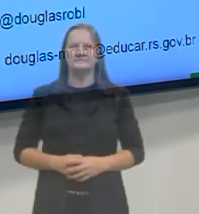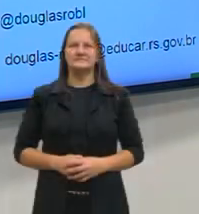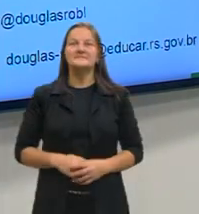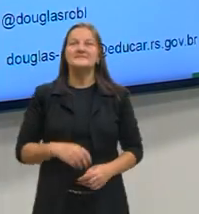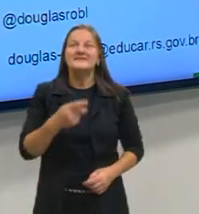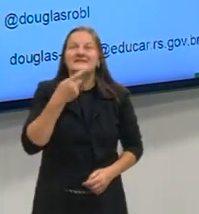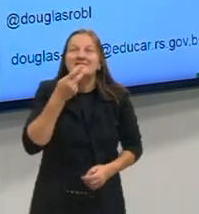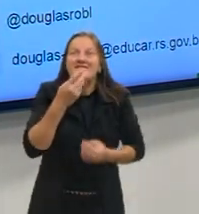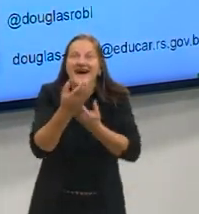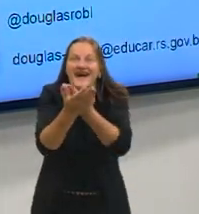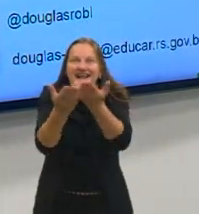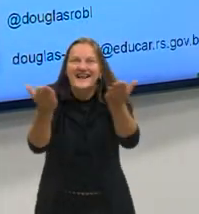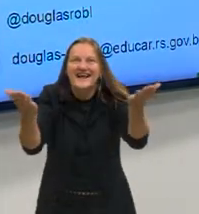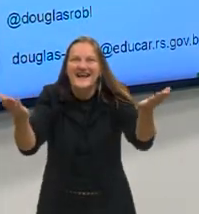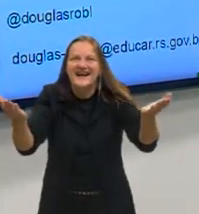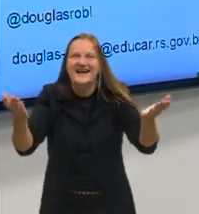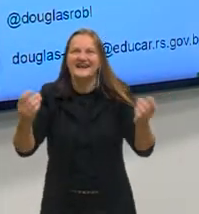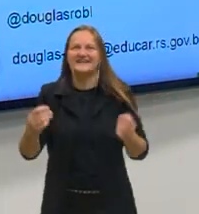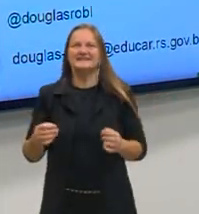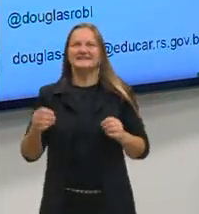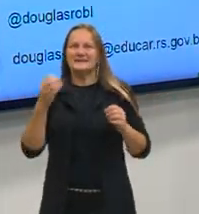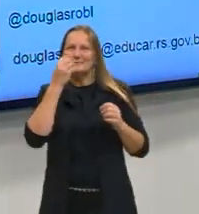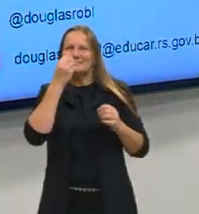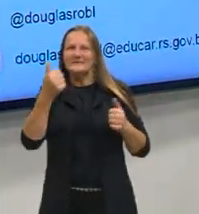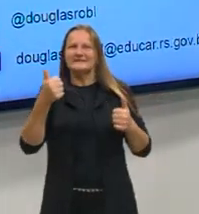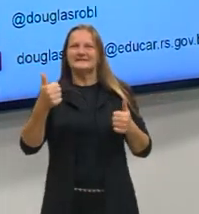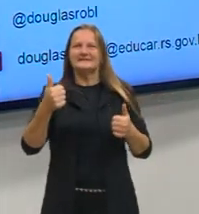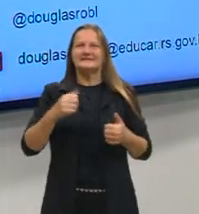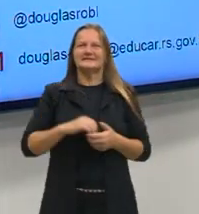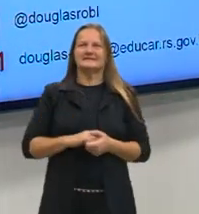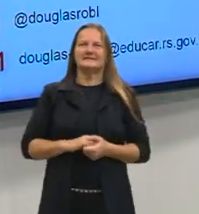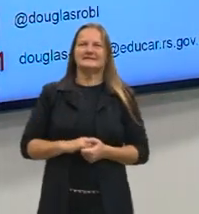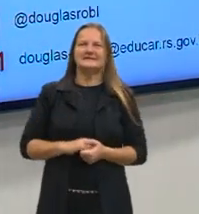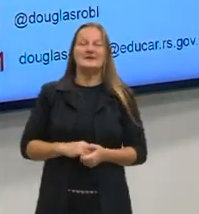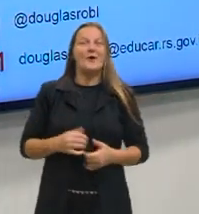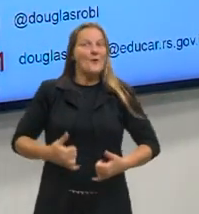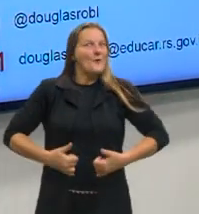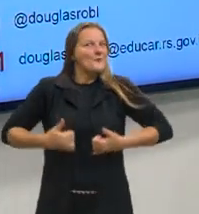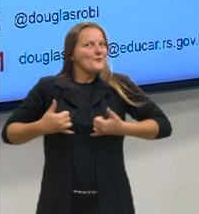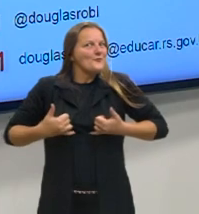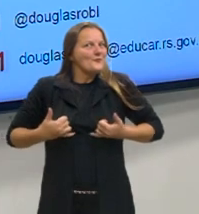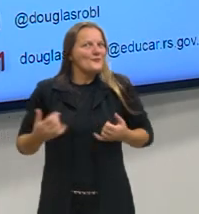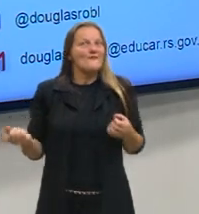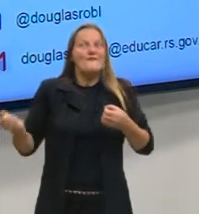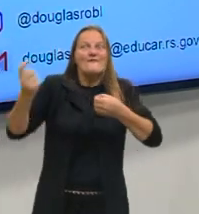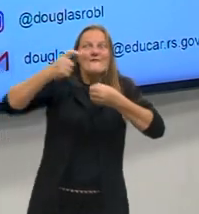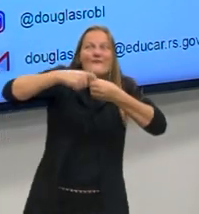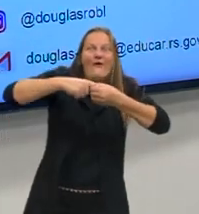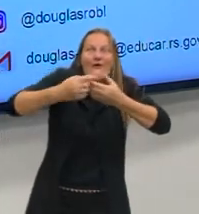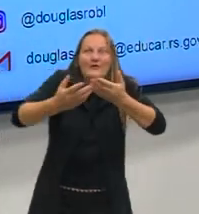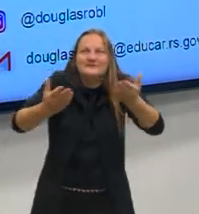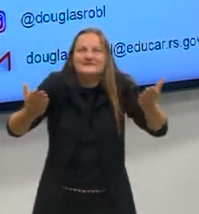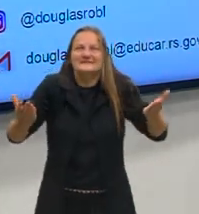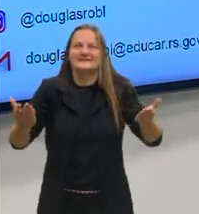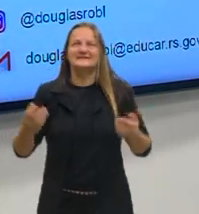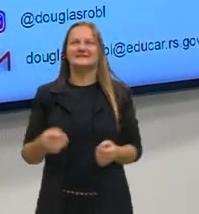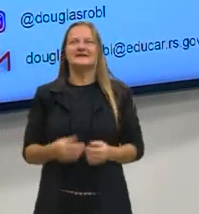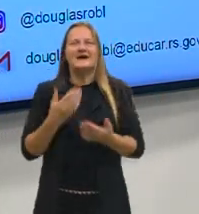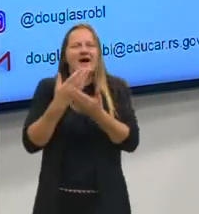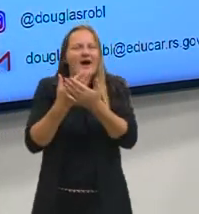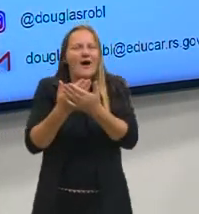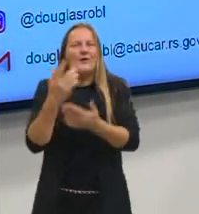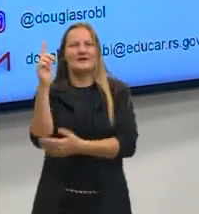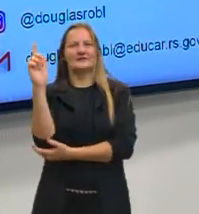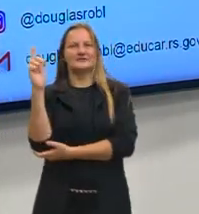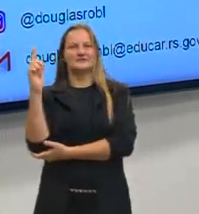e fala meninos e meninas tudo bem com bastante orgulho que estamos aqui de volta né Para dar essas